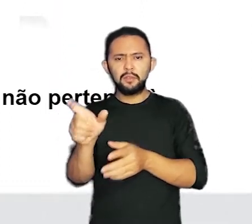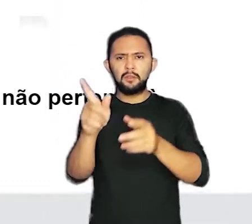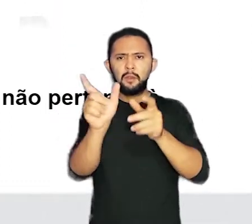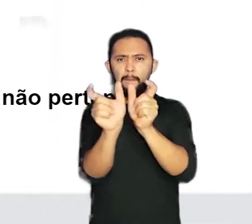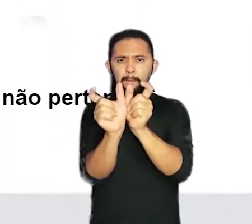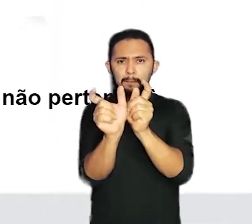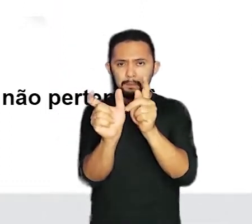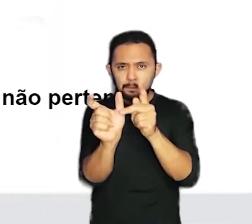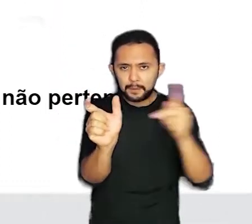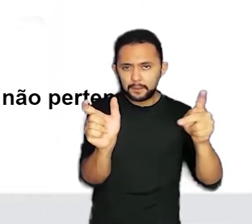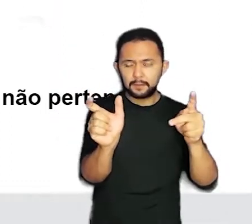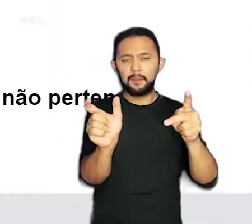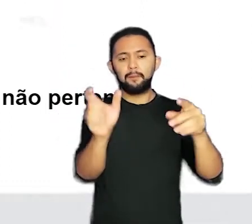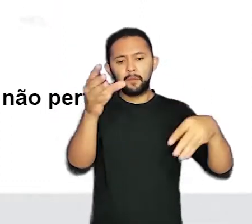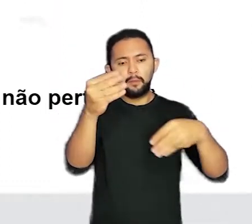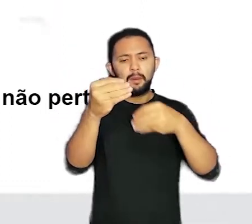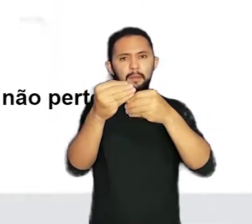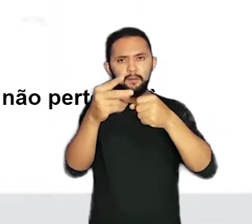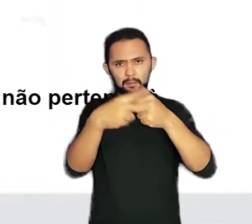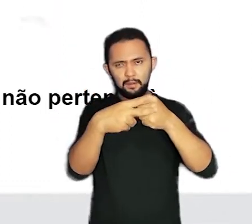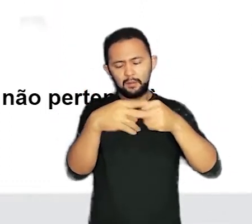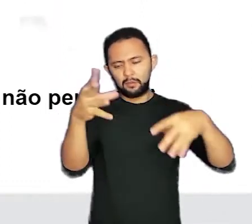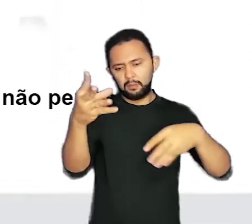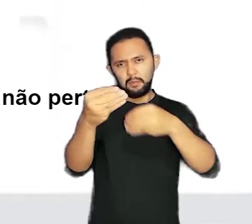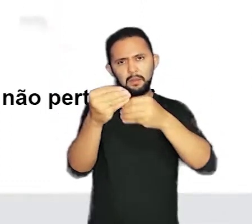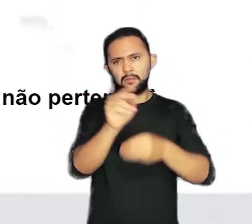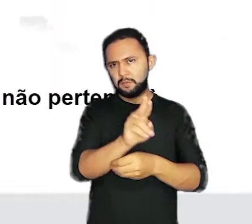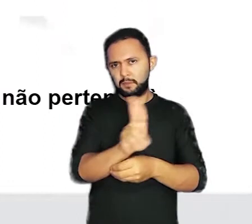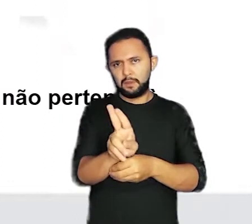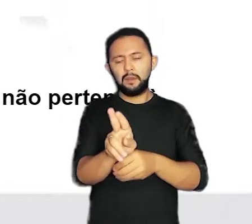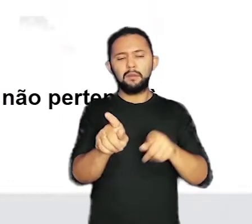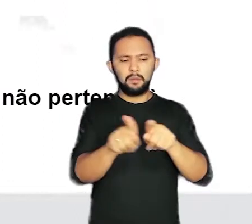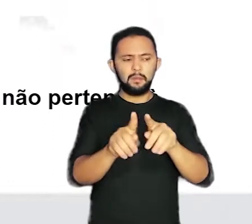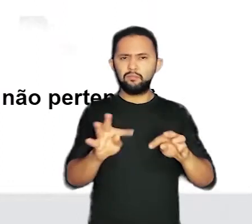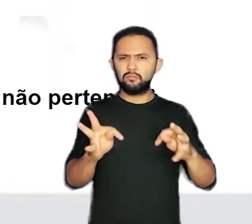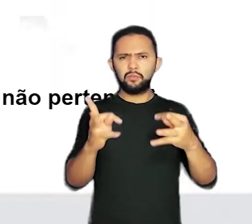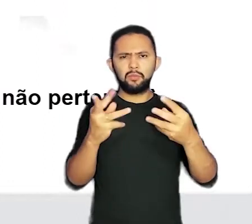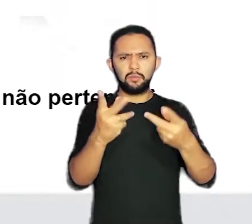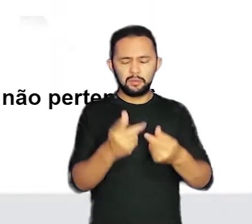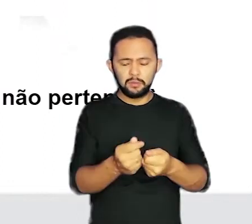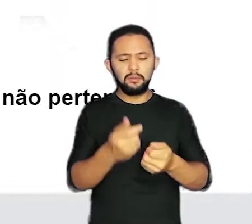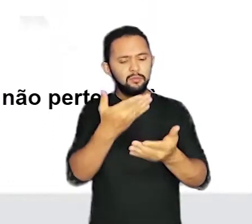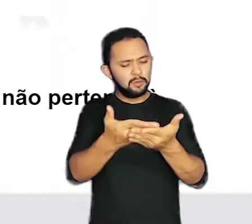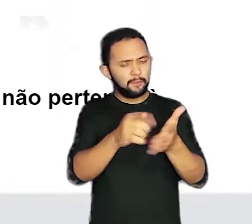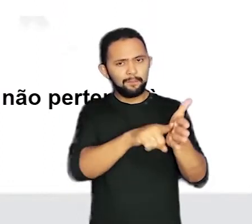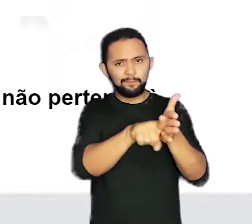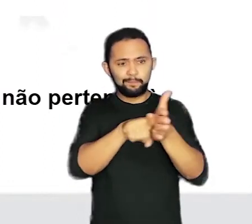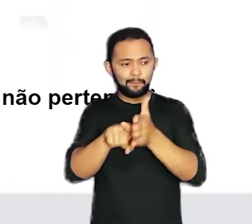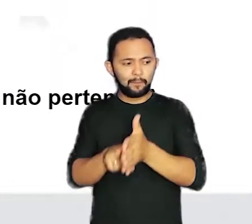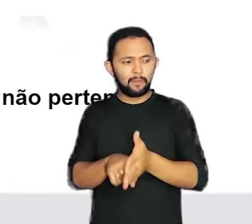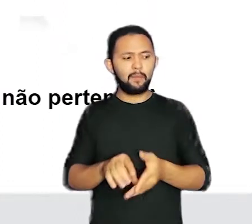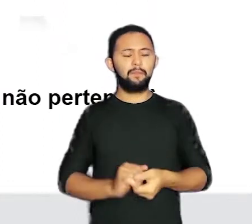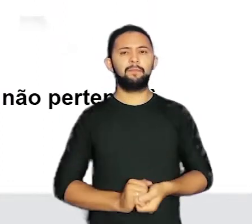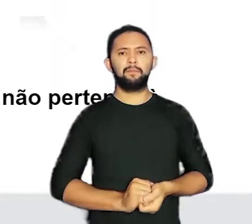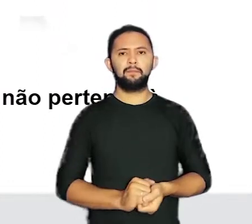os complementos verbais, o complemento nominal, o agente da passiva, o adjunto adnominal e adverbial,